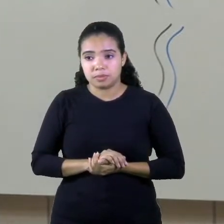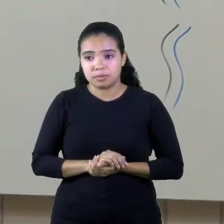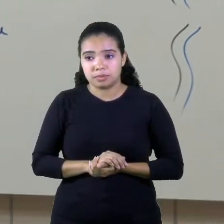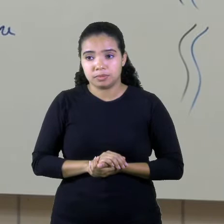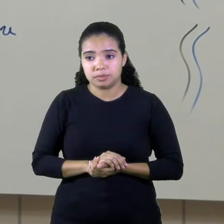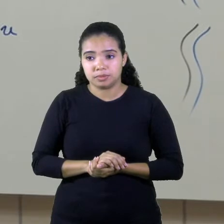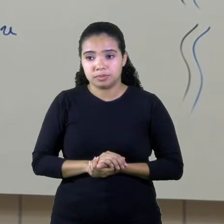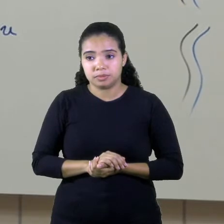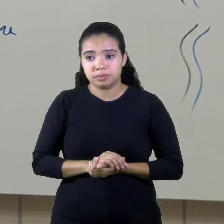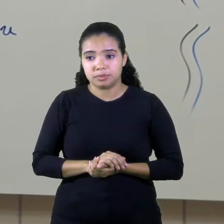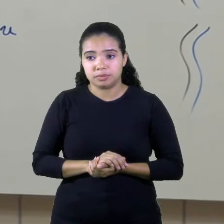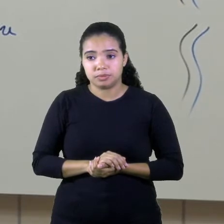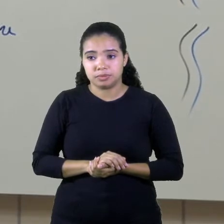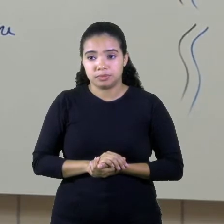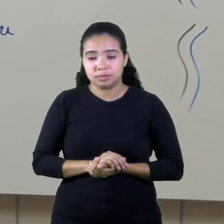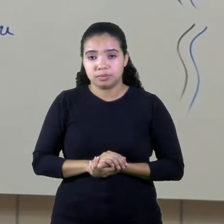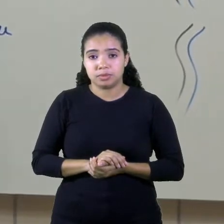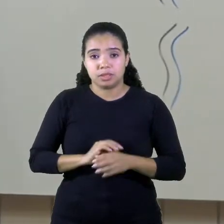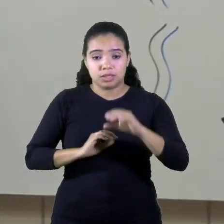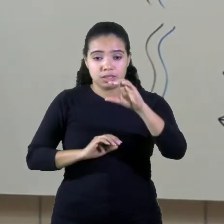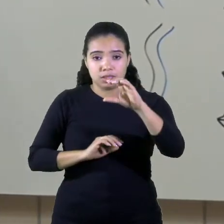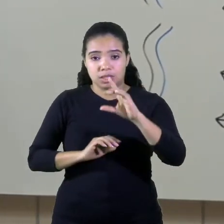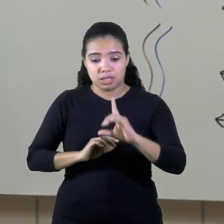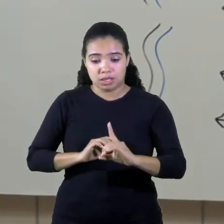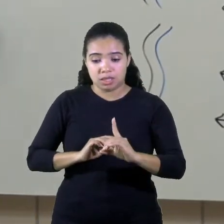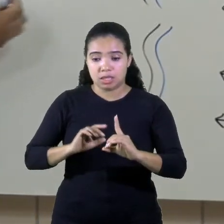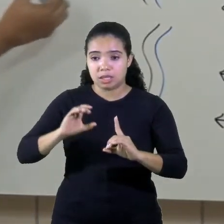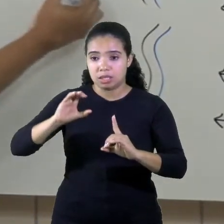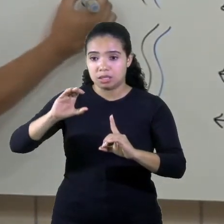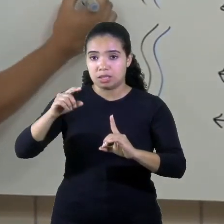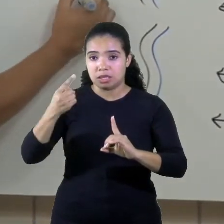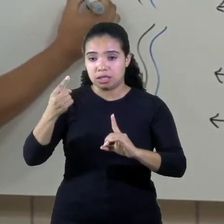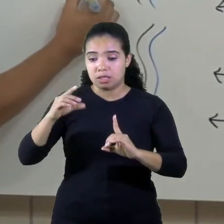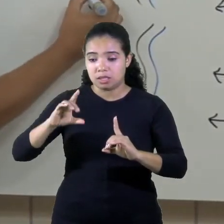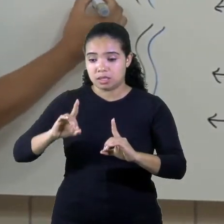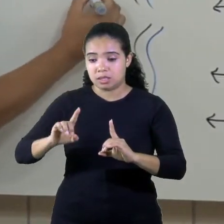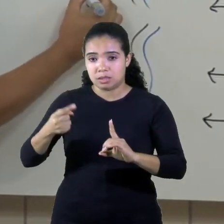Qual é o correspondente de C a D? C', D'.